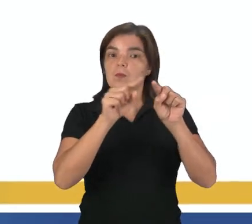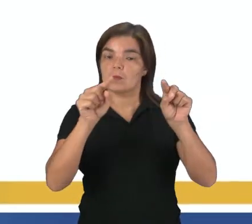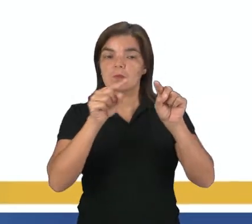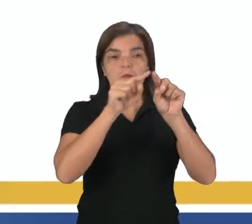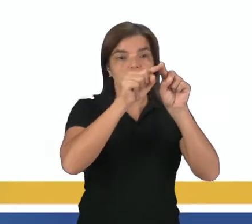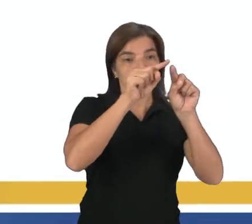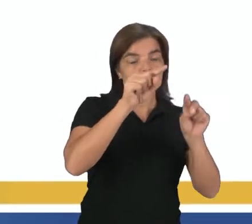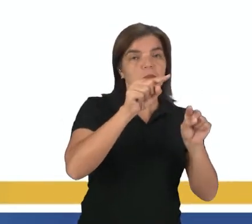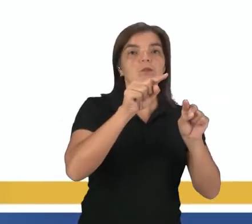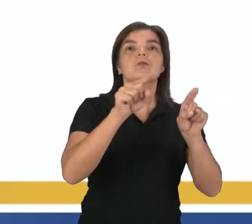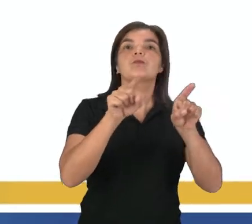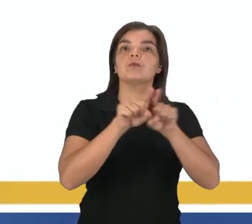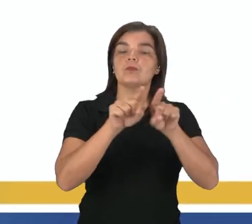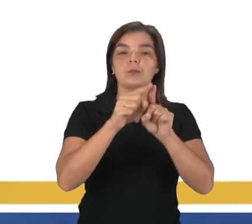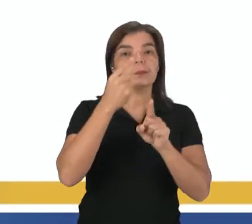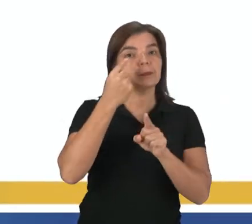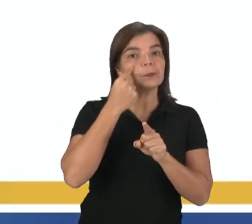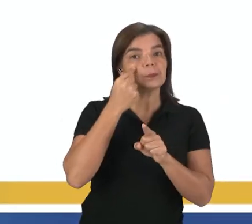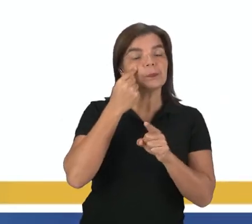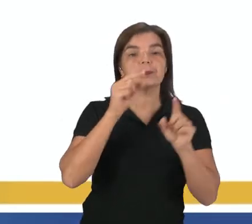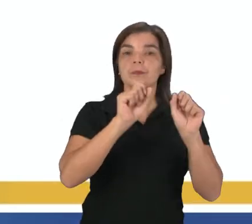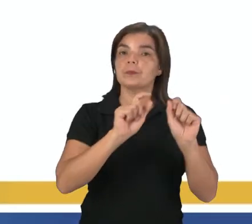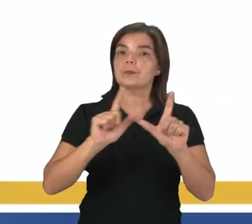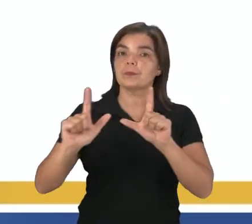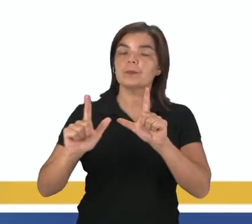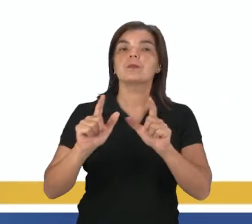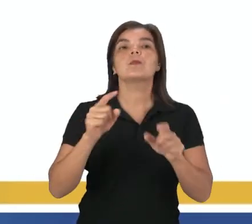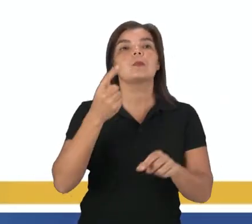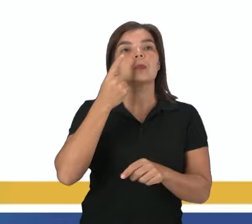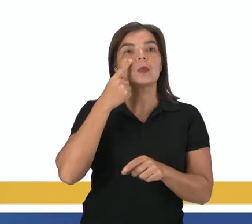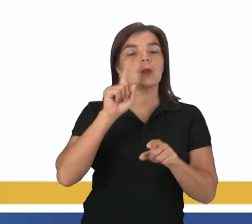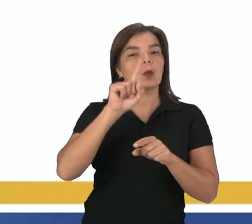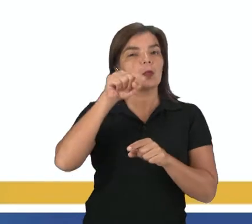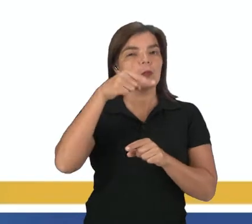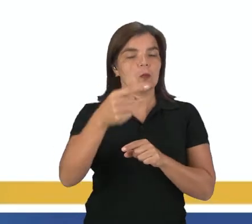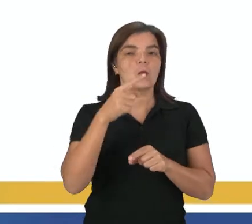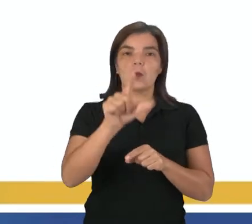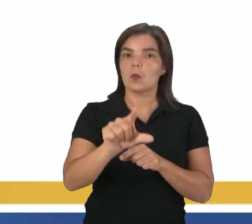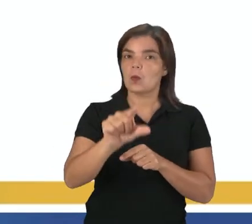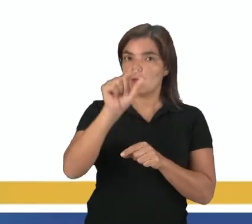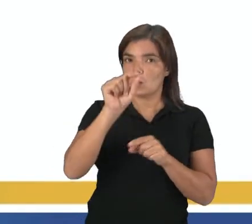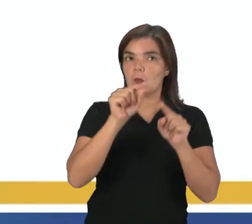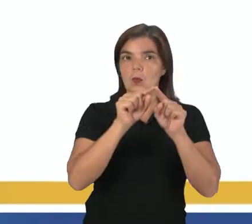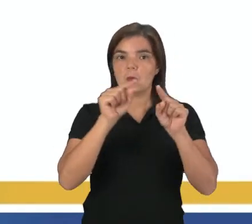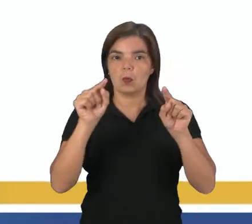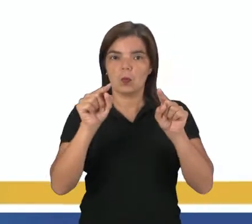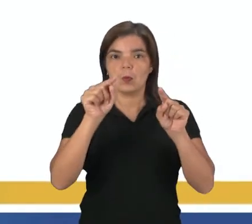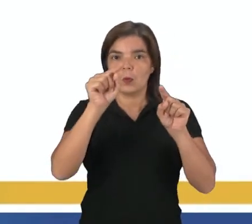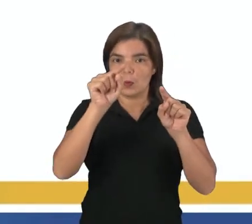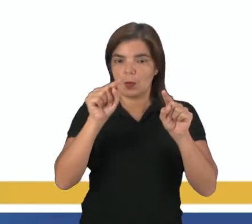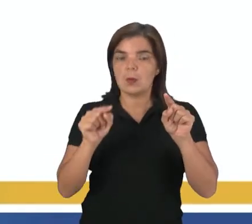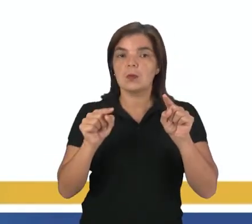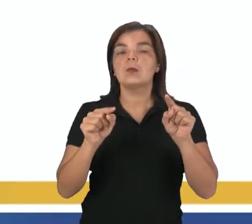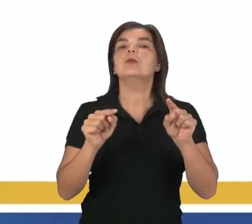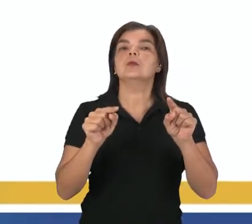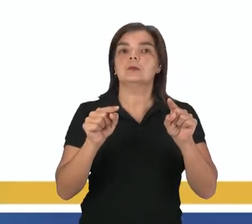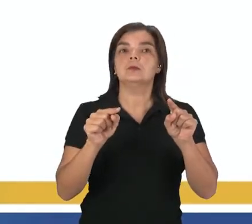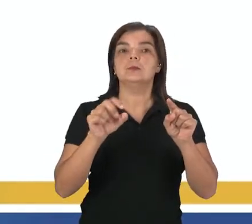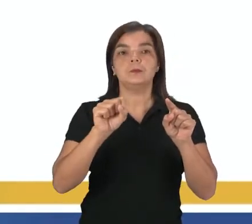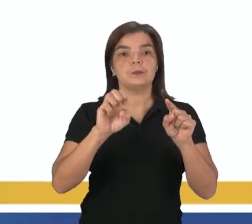em um mesmo sentido, como no exemplo a seguir. Ou seja, depois que eu escolho a minha direção e depois que eu escolho o meu